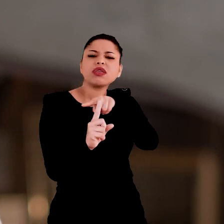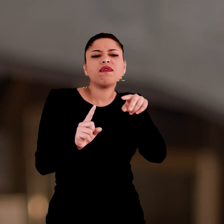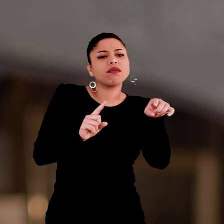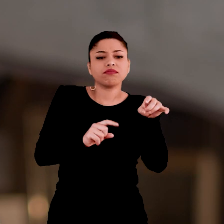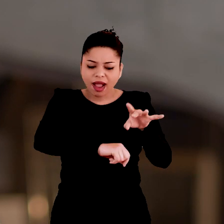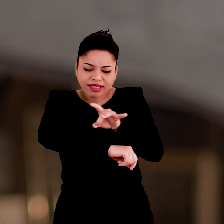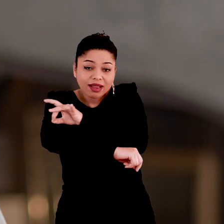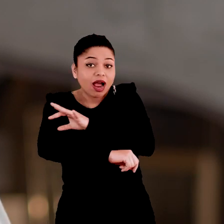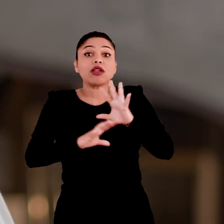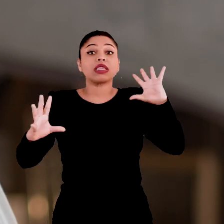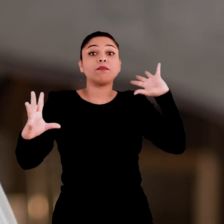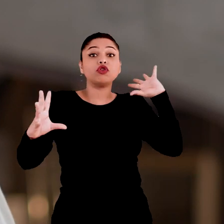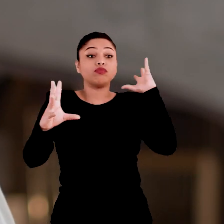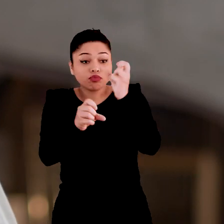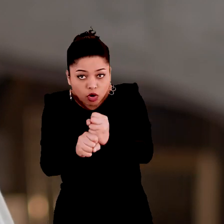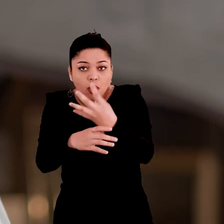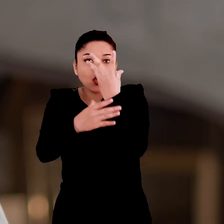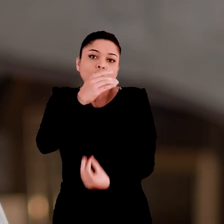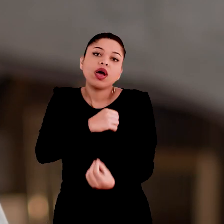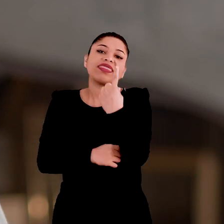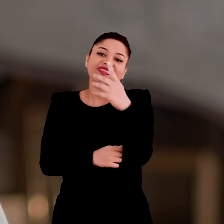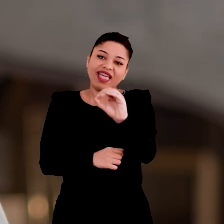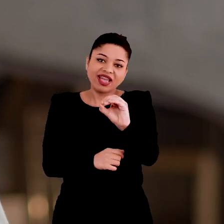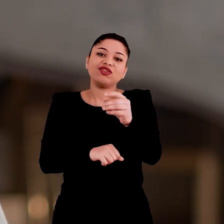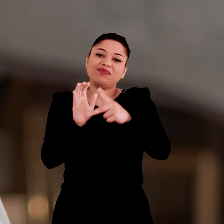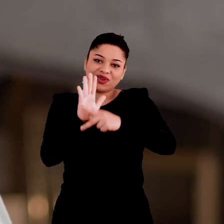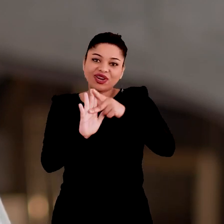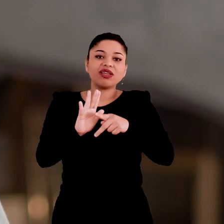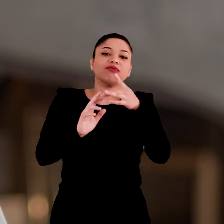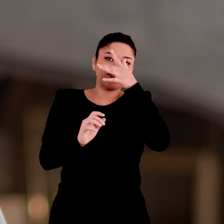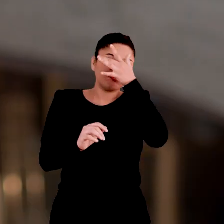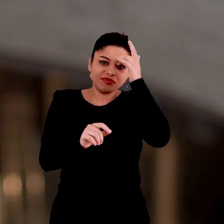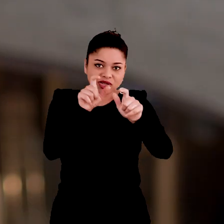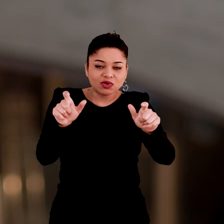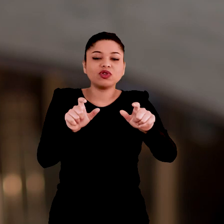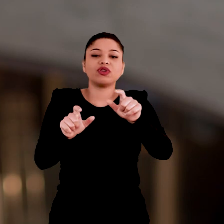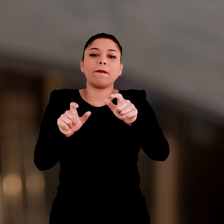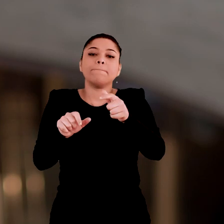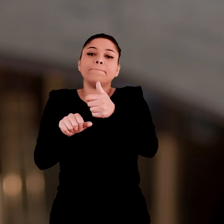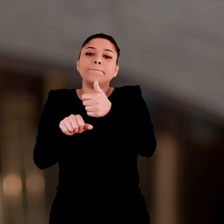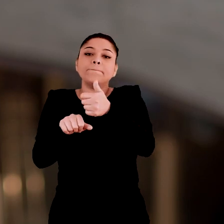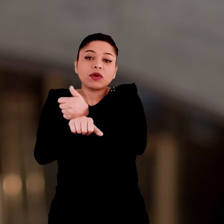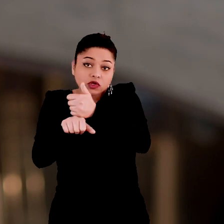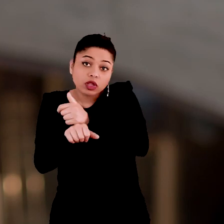dos profissionais e dos 3 indicados na categoria universitários. Bom, eu acho que essa